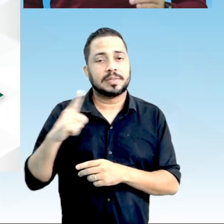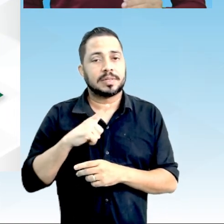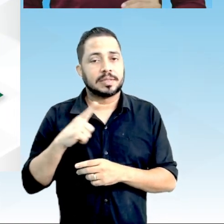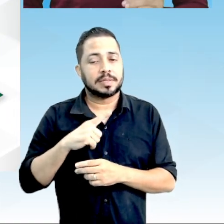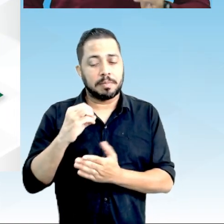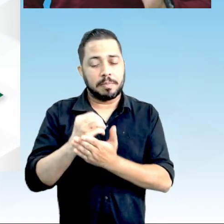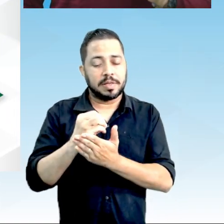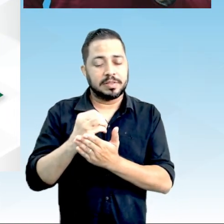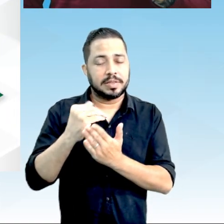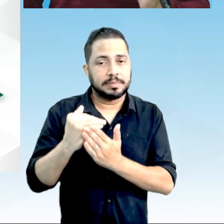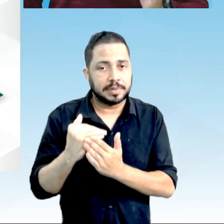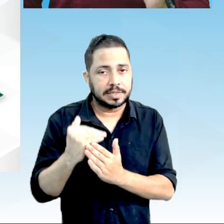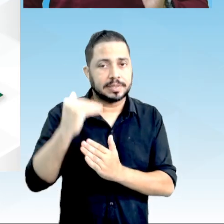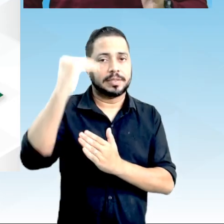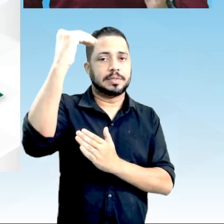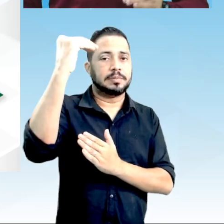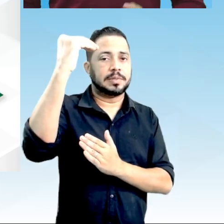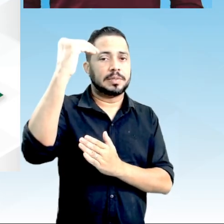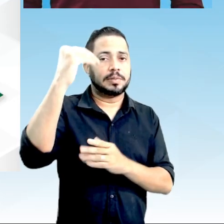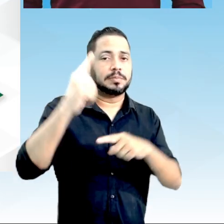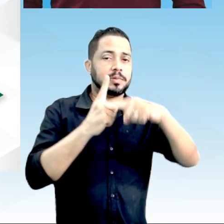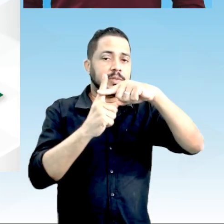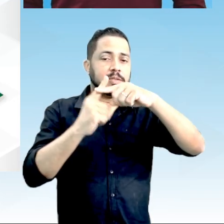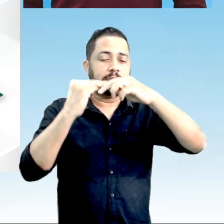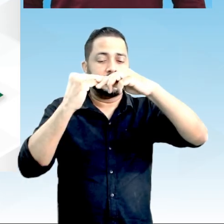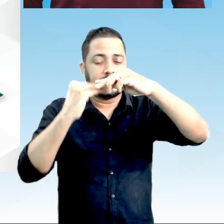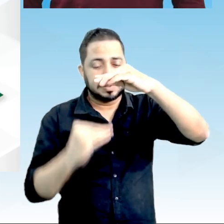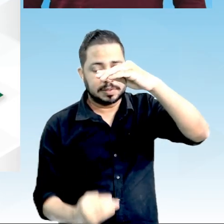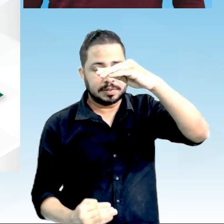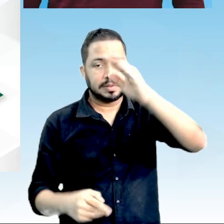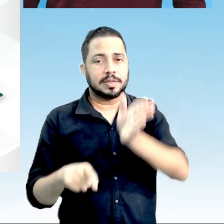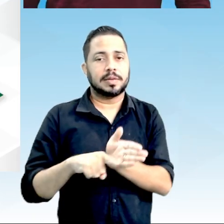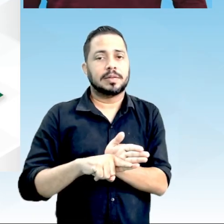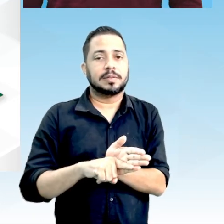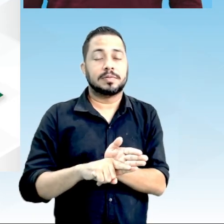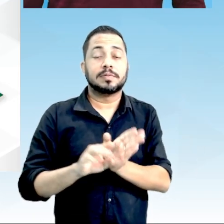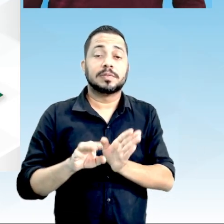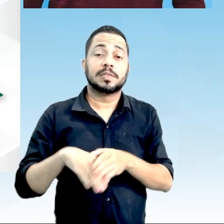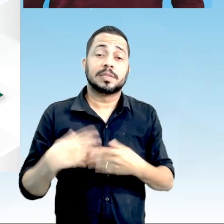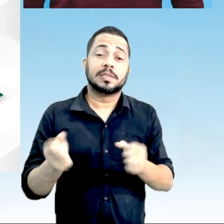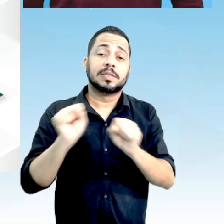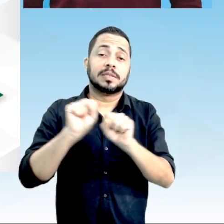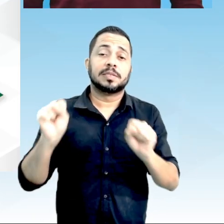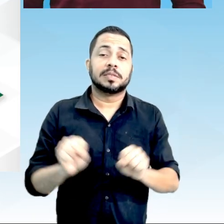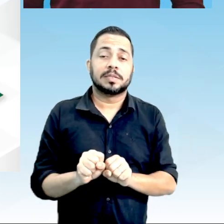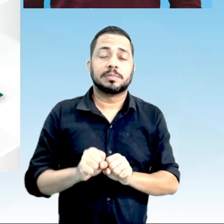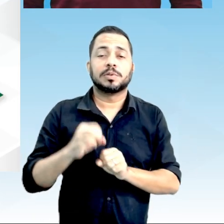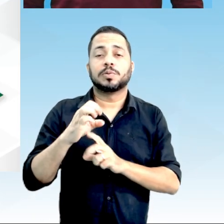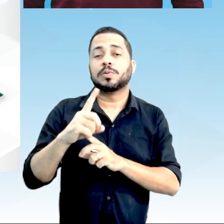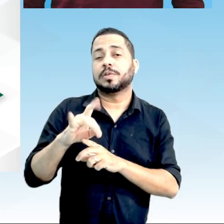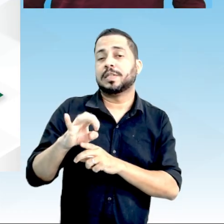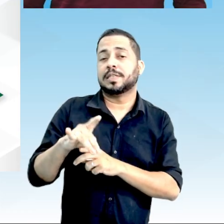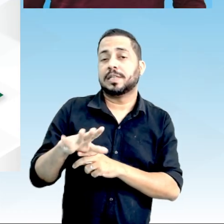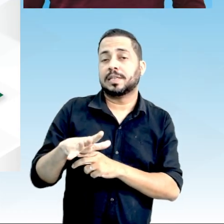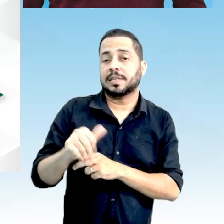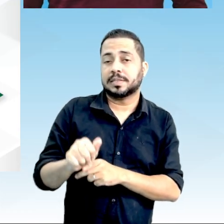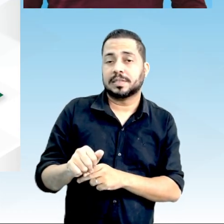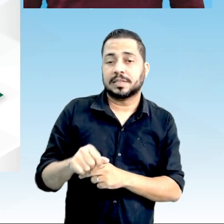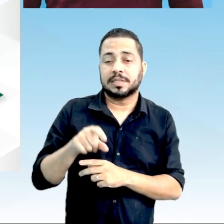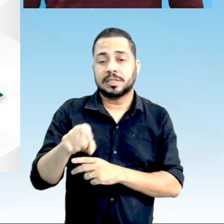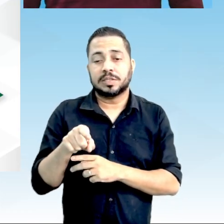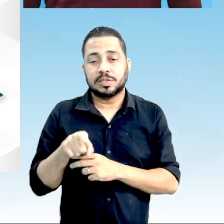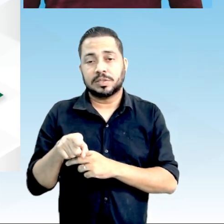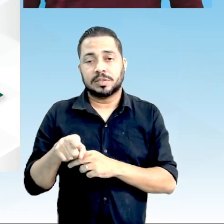do zero para cima positivo, para baixo negativo, tá bom? E esse sistema de coordenadas que nós chamamos aí do eixo X